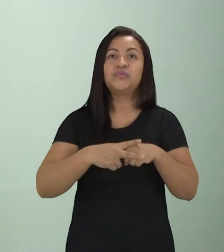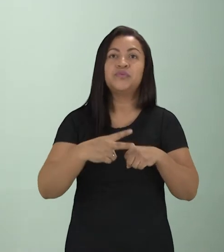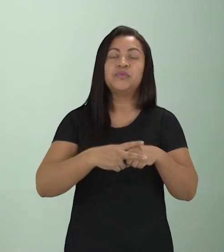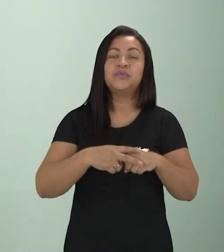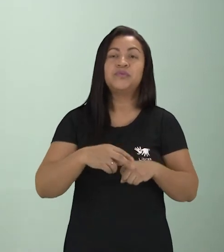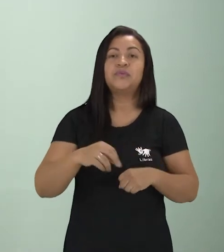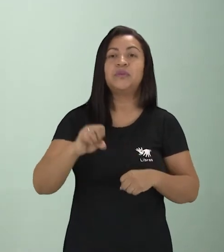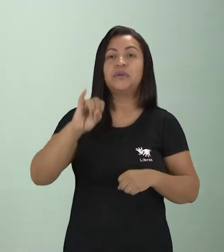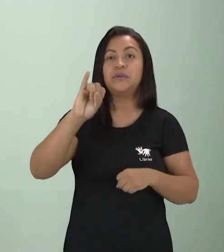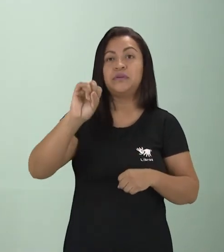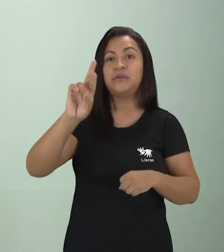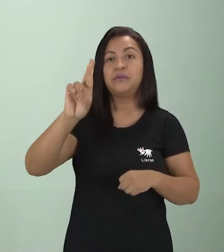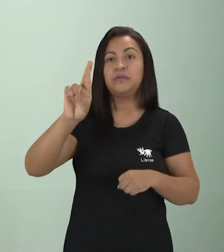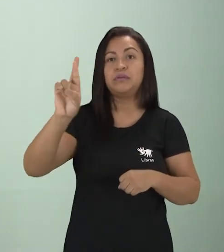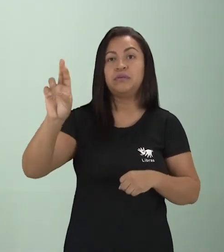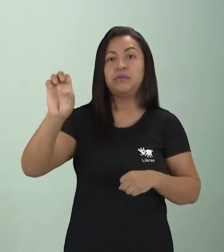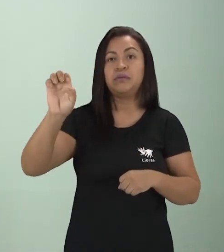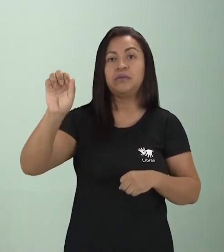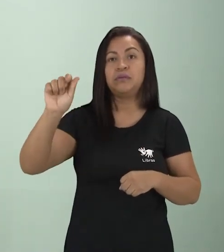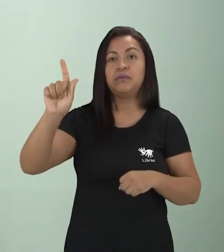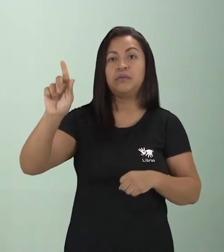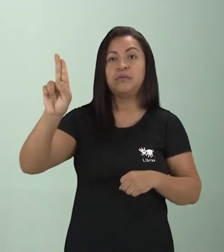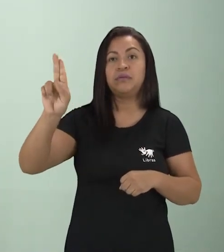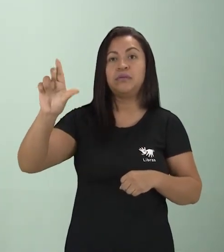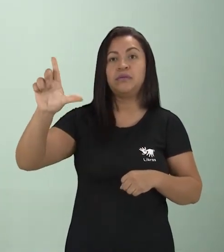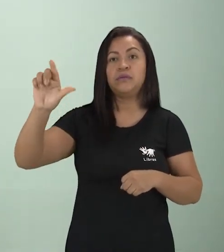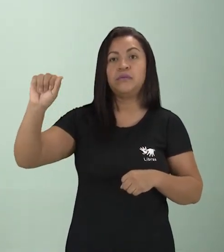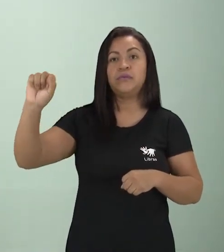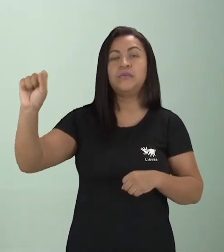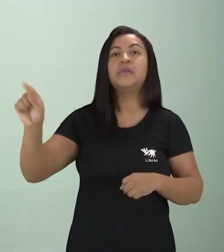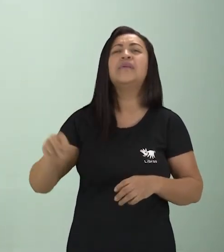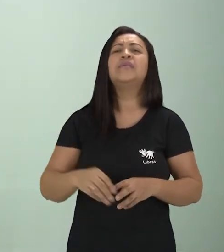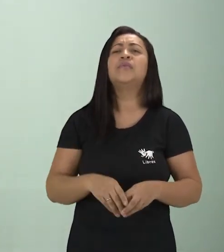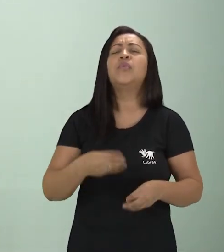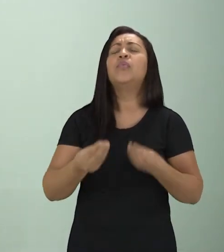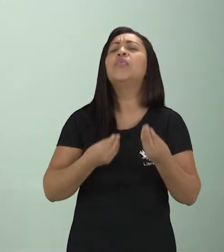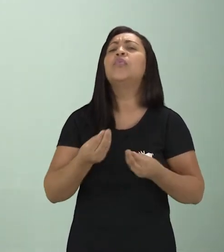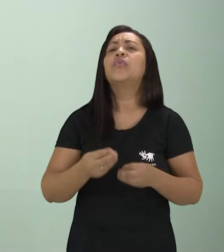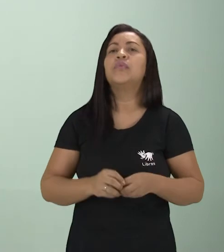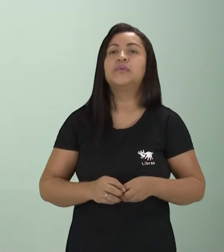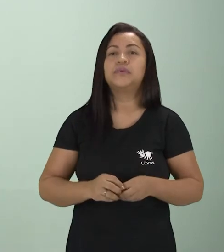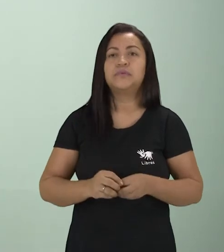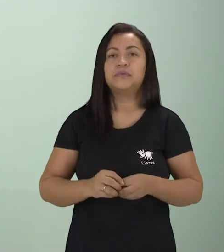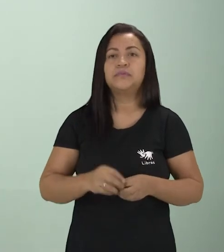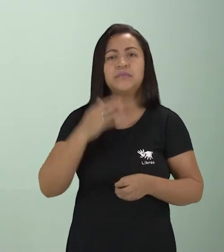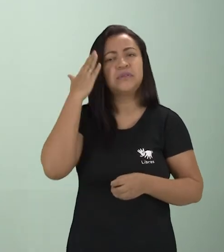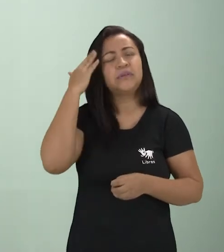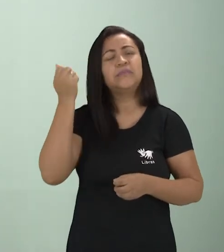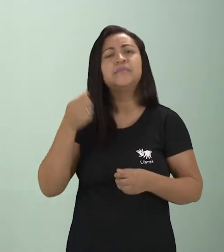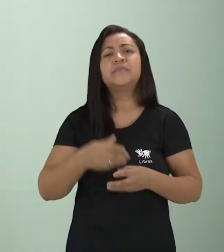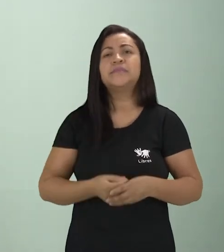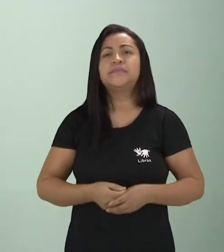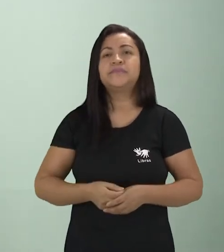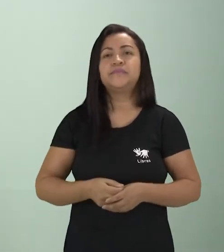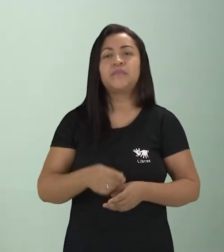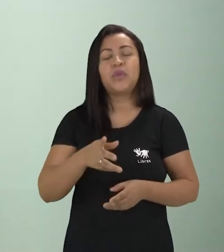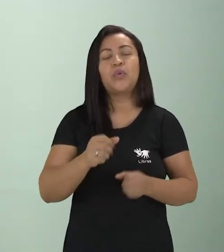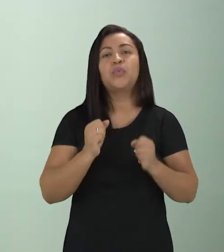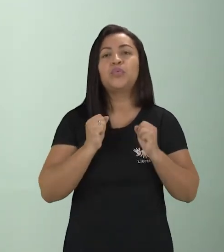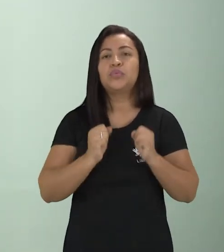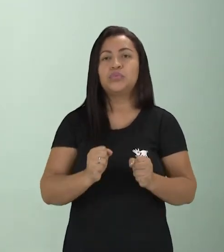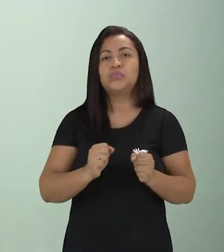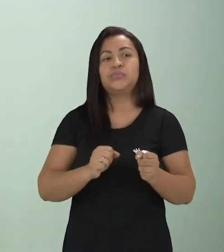tiverem uma estrutura regular, como o próprio nome diz, como que a gente vai fazer para saber? Vocês podem pesquisar uma tabelinha